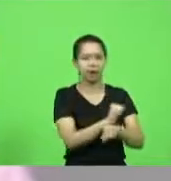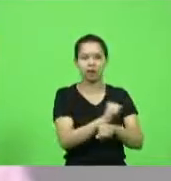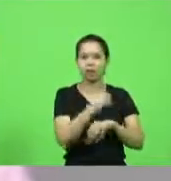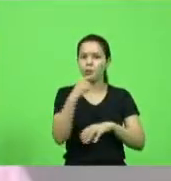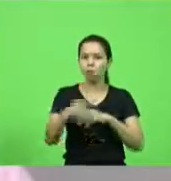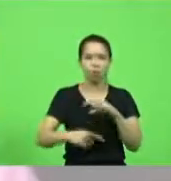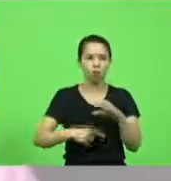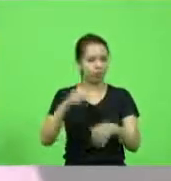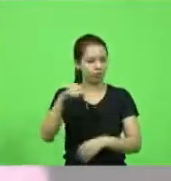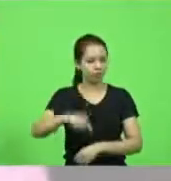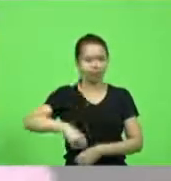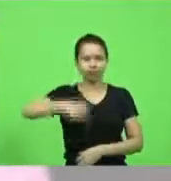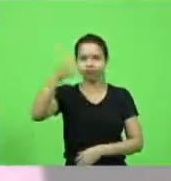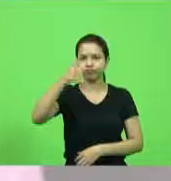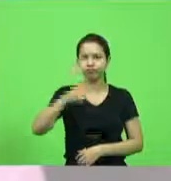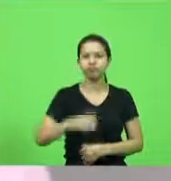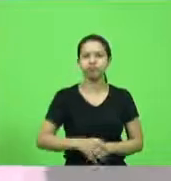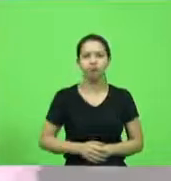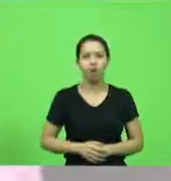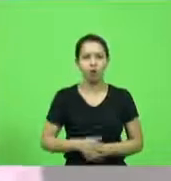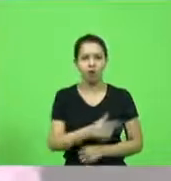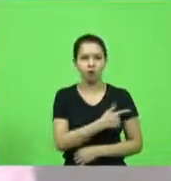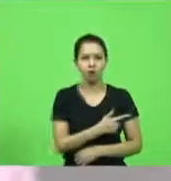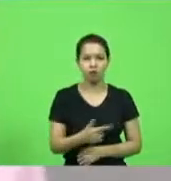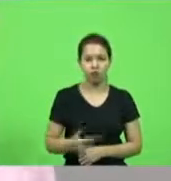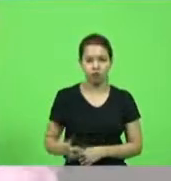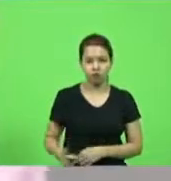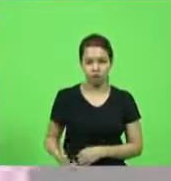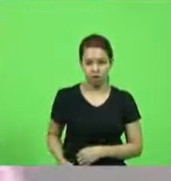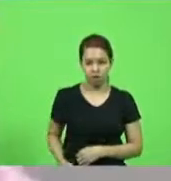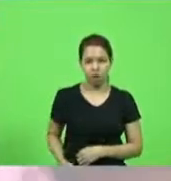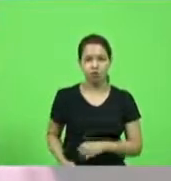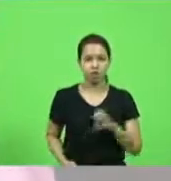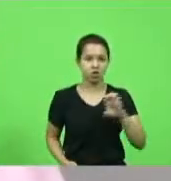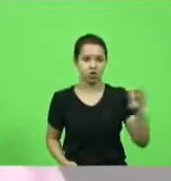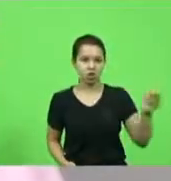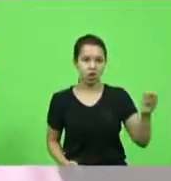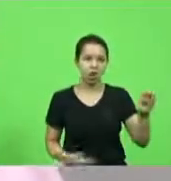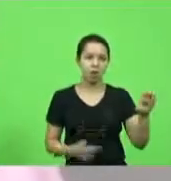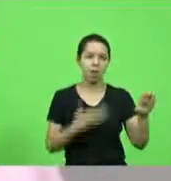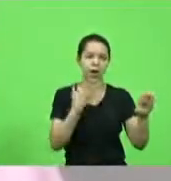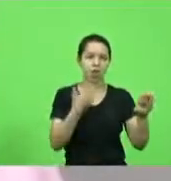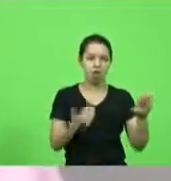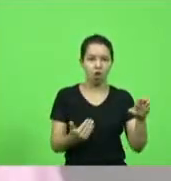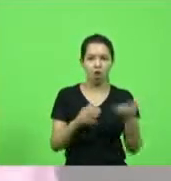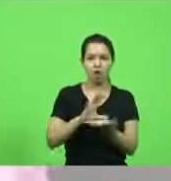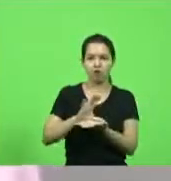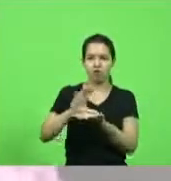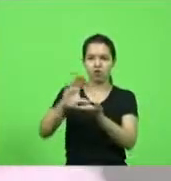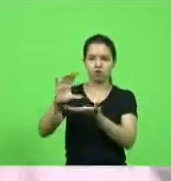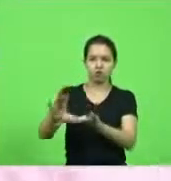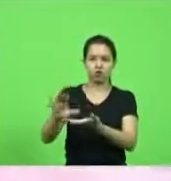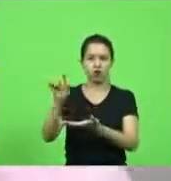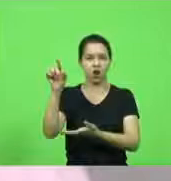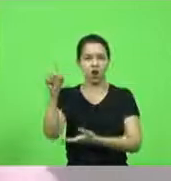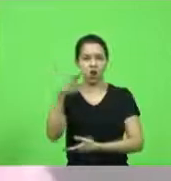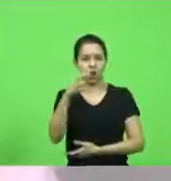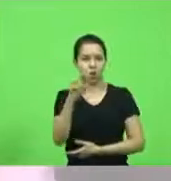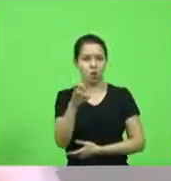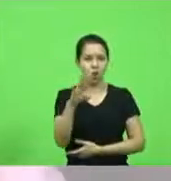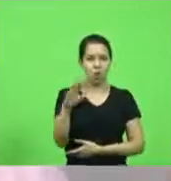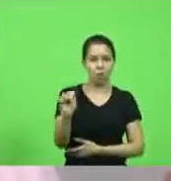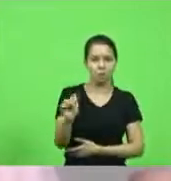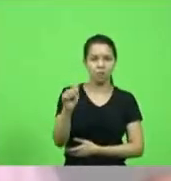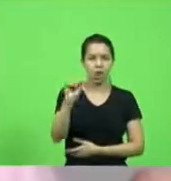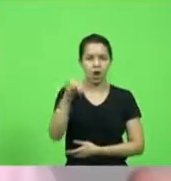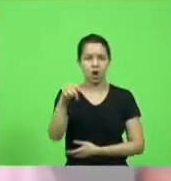que nós tivemos preferia investir em Cuba, Angola, outro Venezuela,